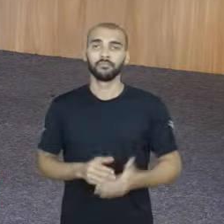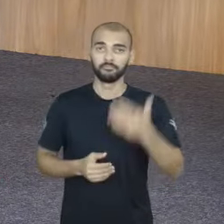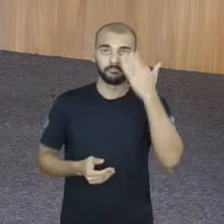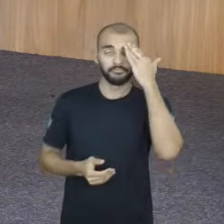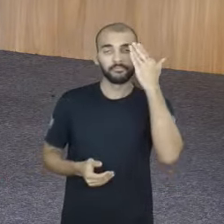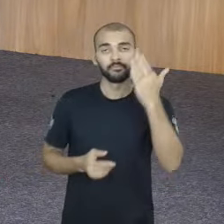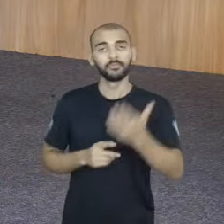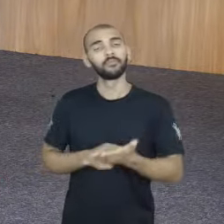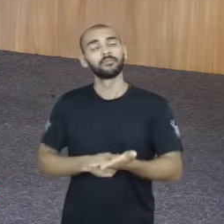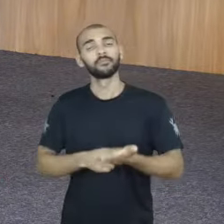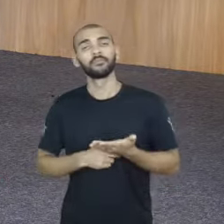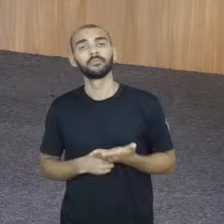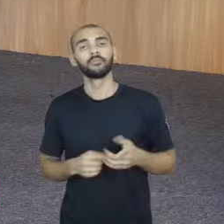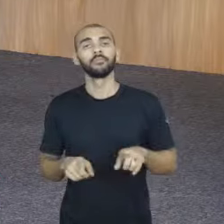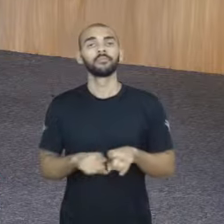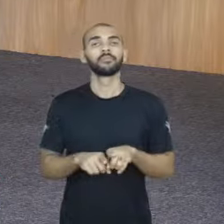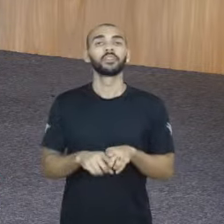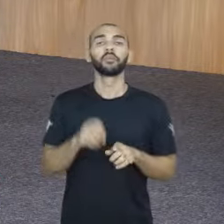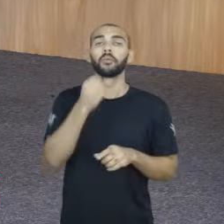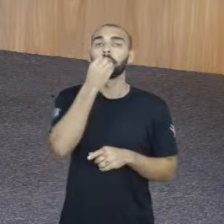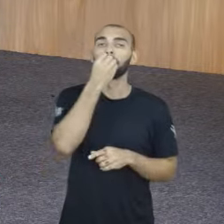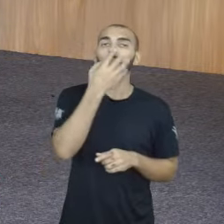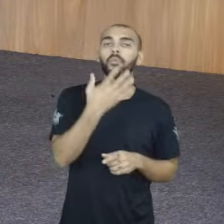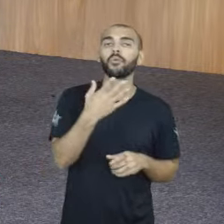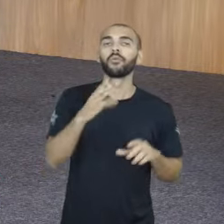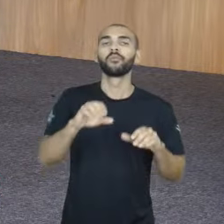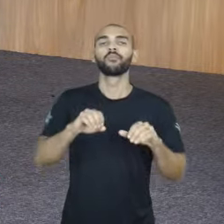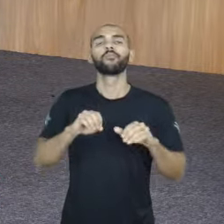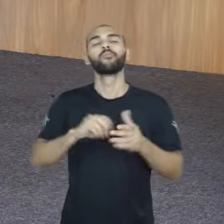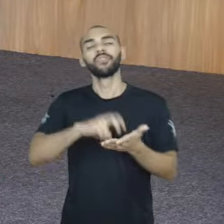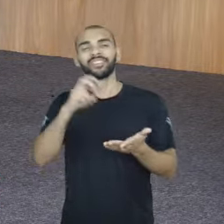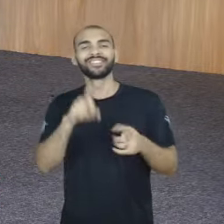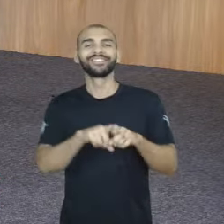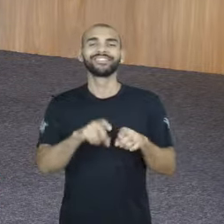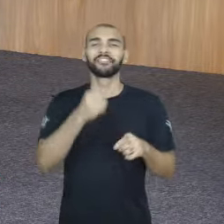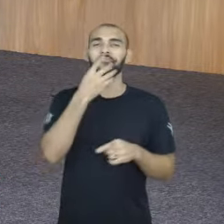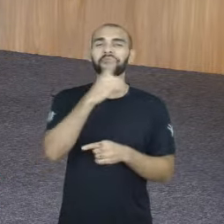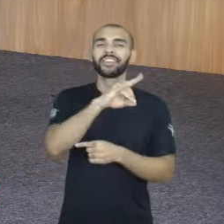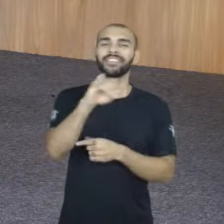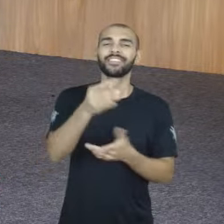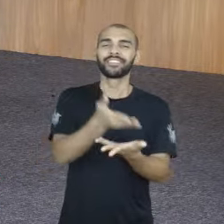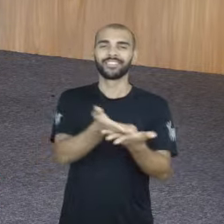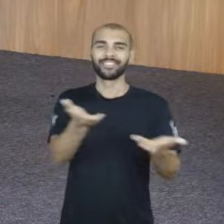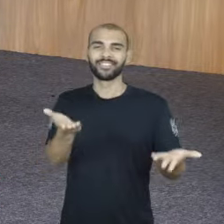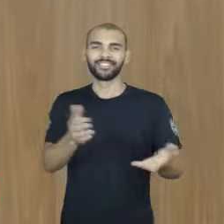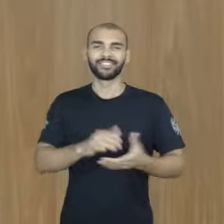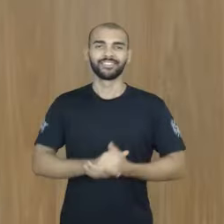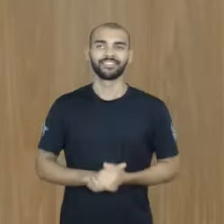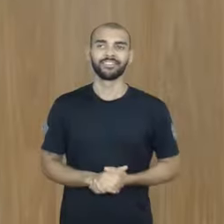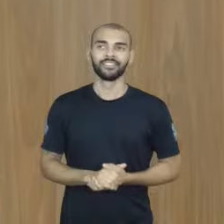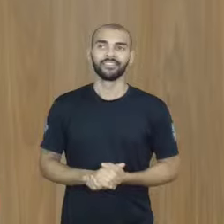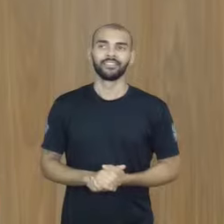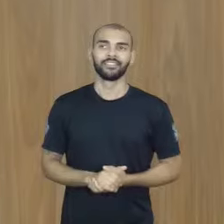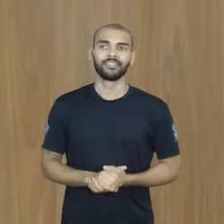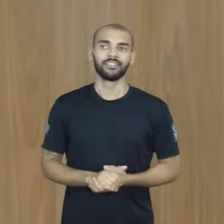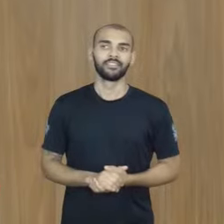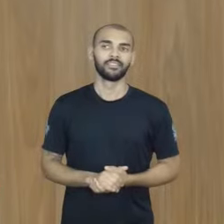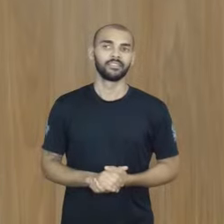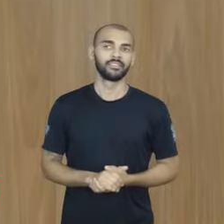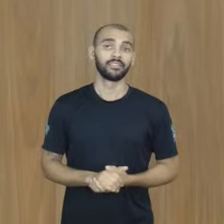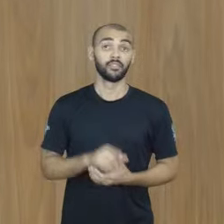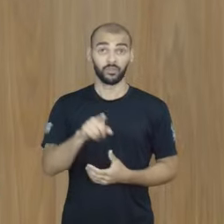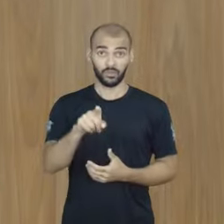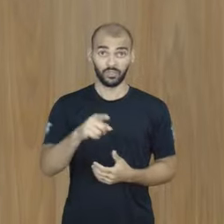convite. E boa manhã e bom dia para todos e todas. Obrigada, bom dia. É isso, você que